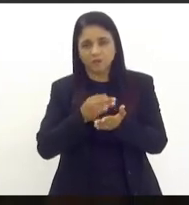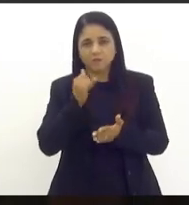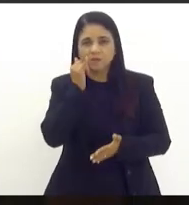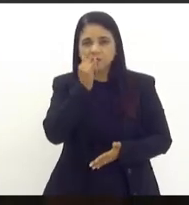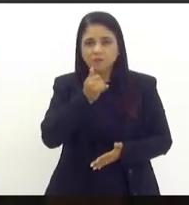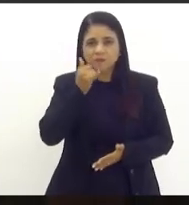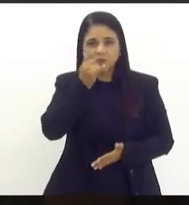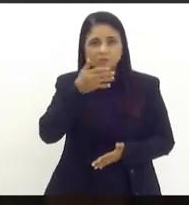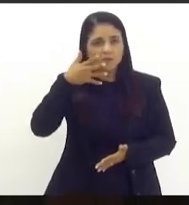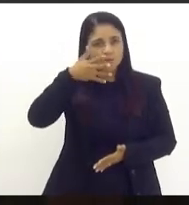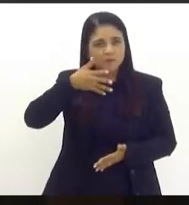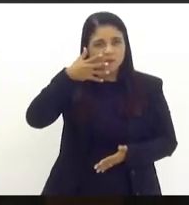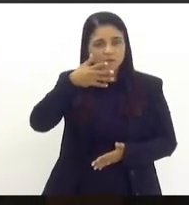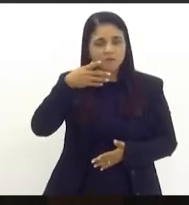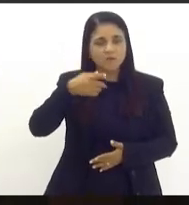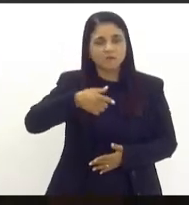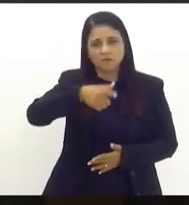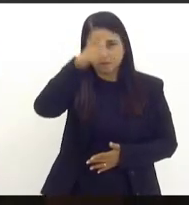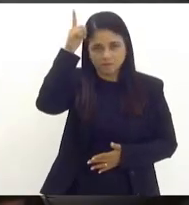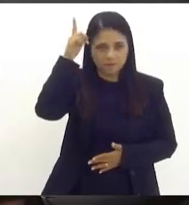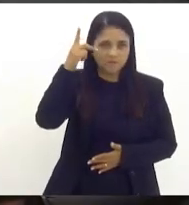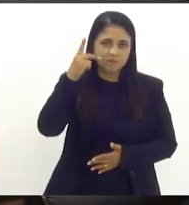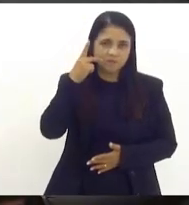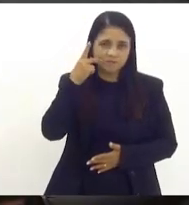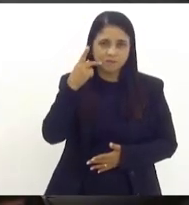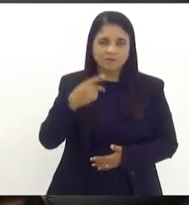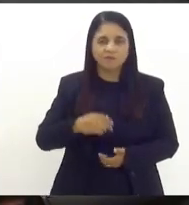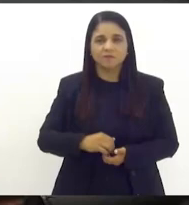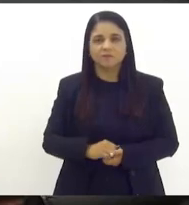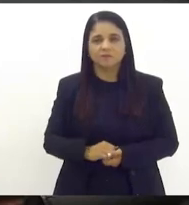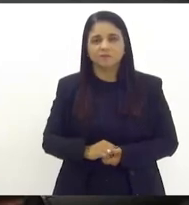nosso nome Deputado Luiz Paulo